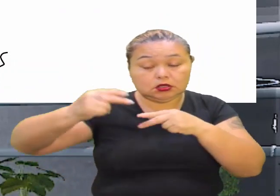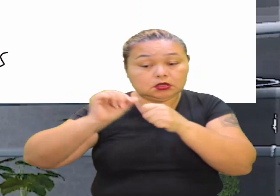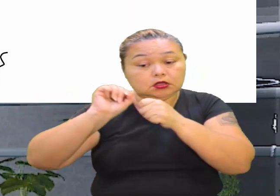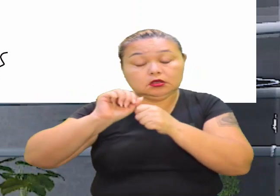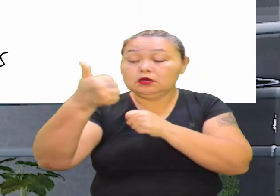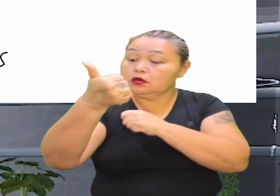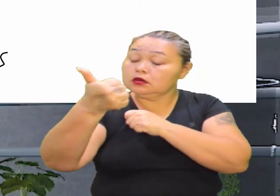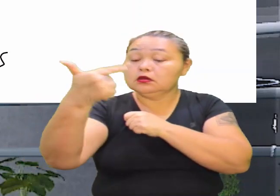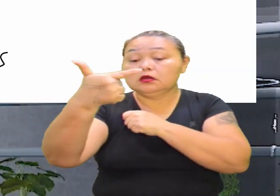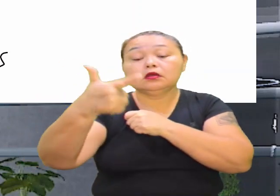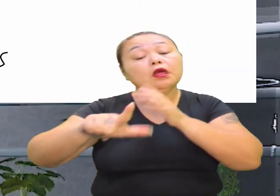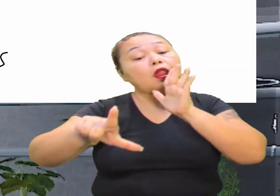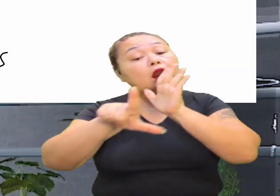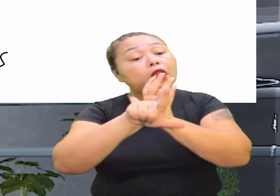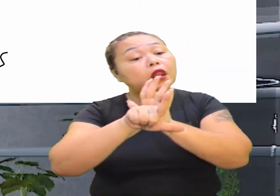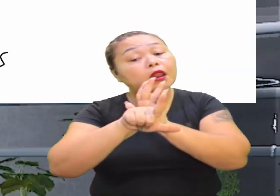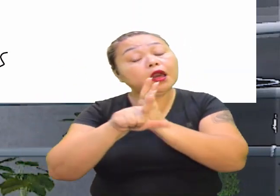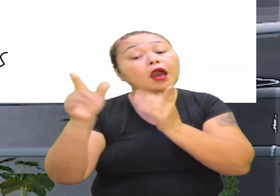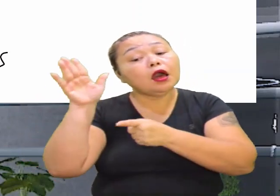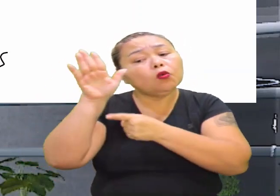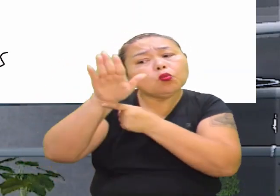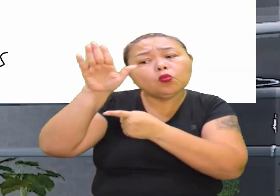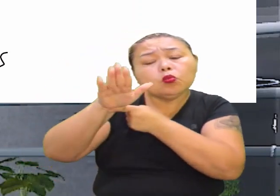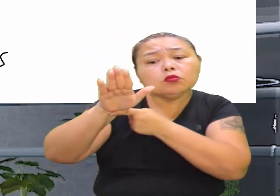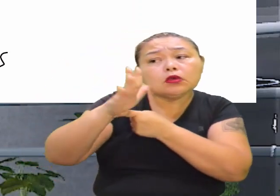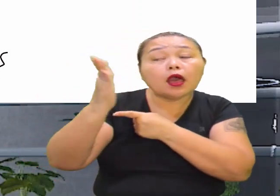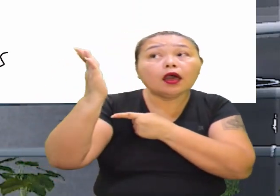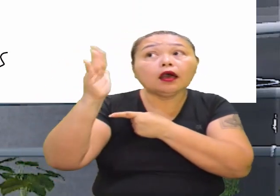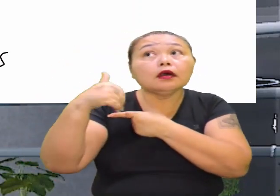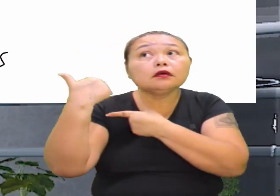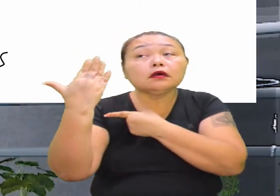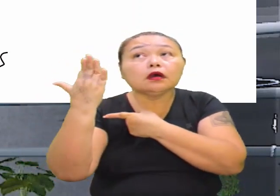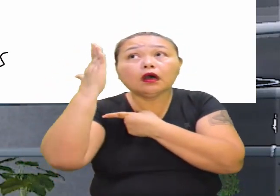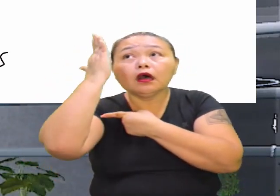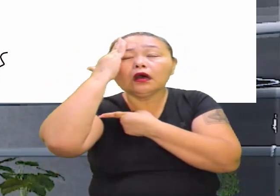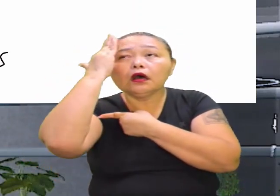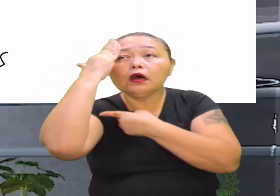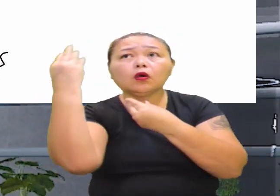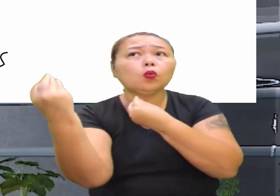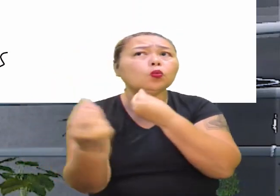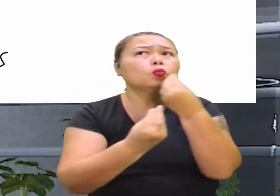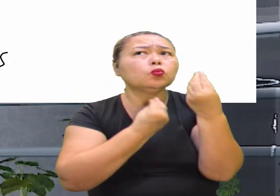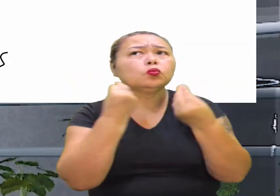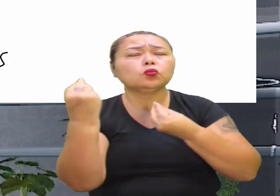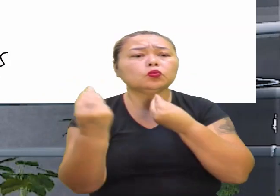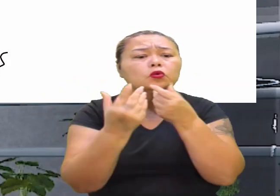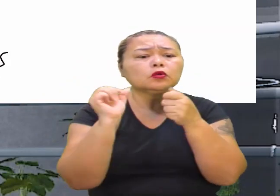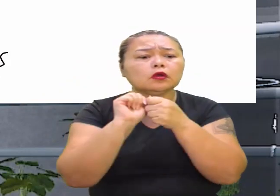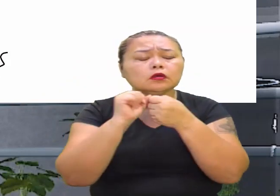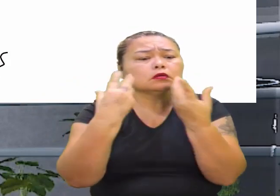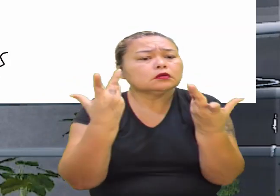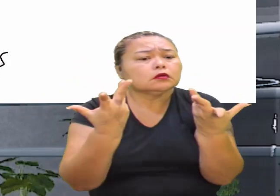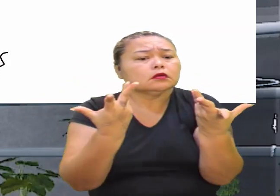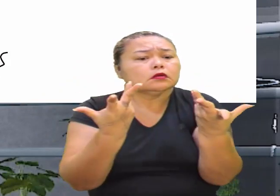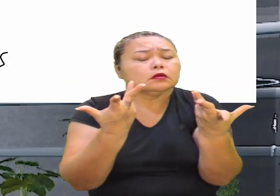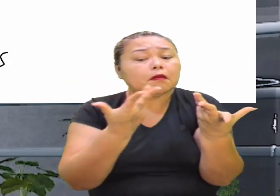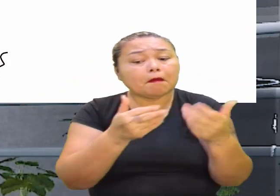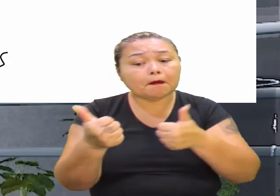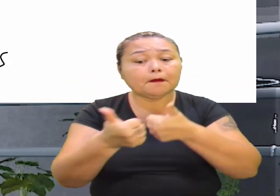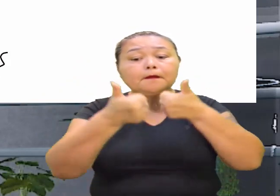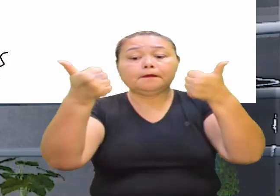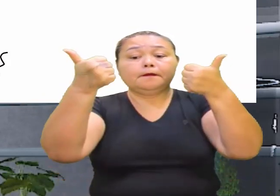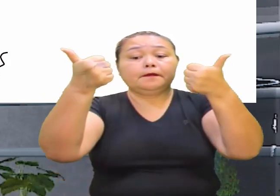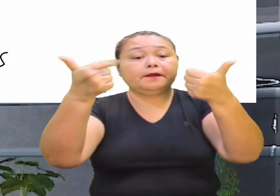a segunda lei nos auxiliam a compreender e achar ferramentas e mecanismos para melhorar